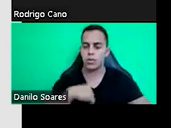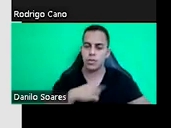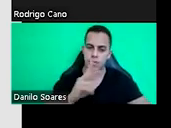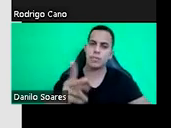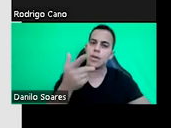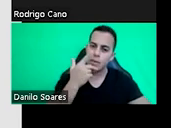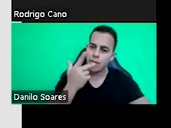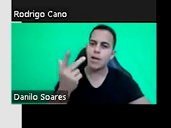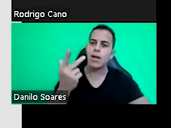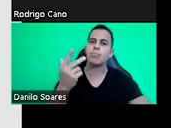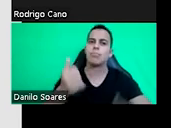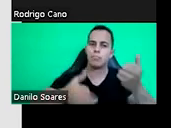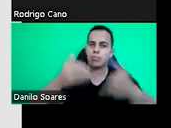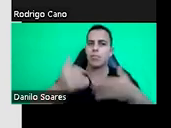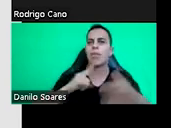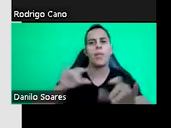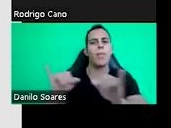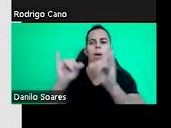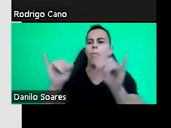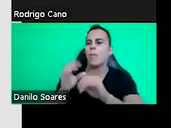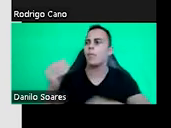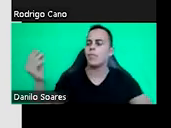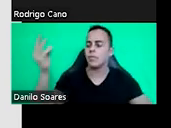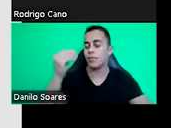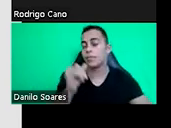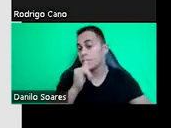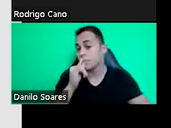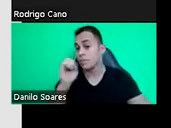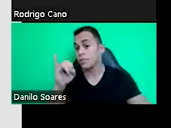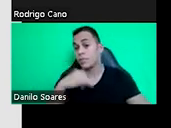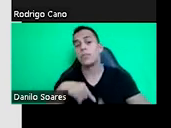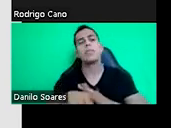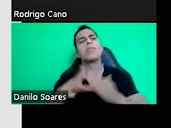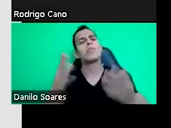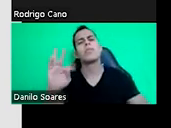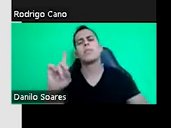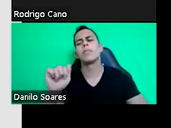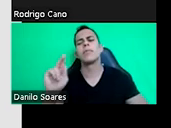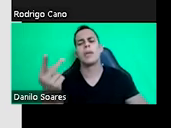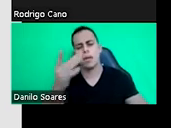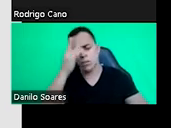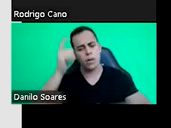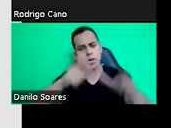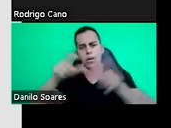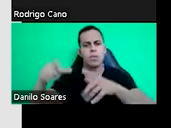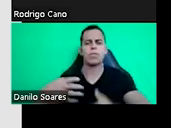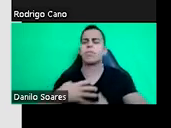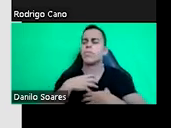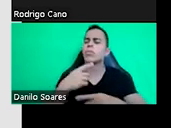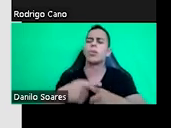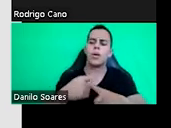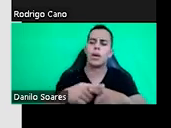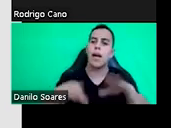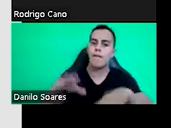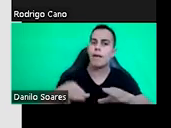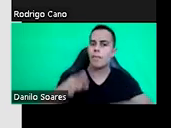algumas bobagens. Então, aqui, quando eu pergunto sobre o que causa o TDAH para as pessoas, às vezes eu escuto coisas